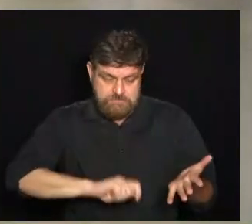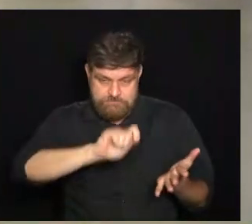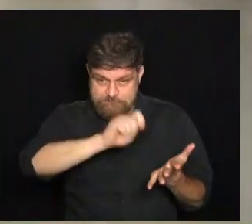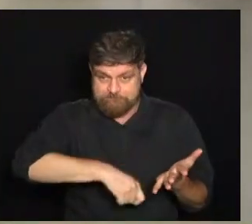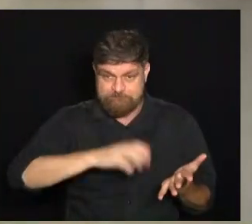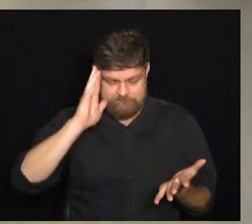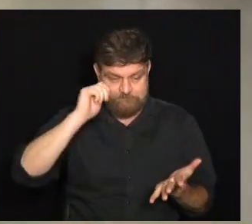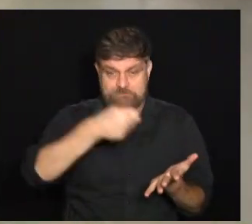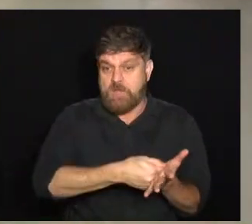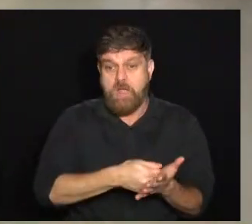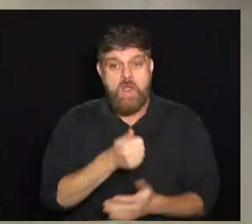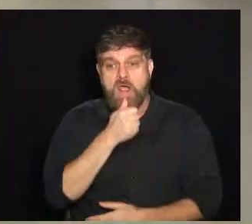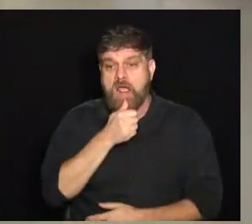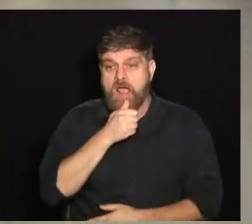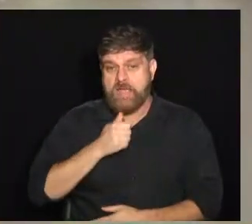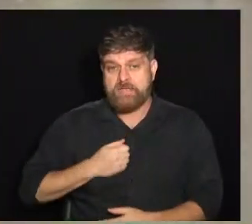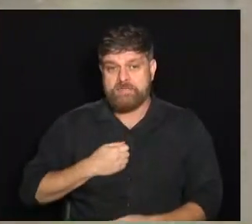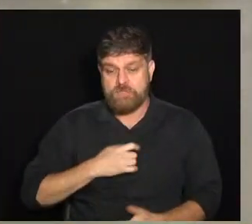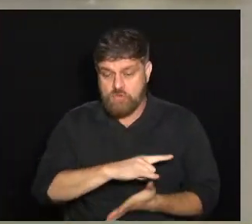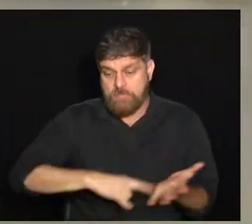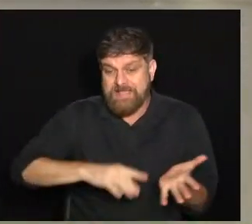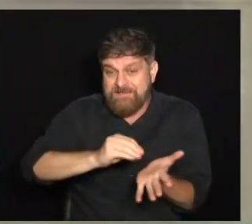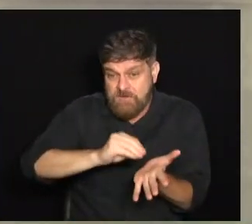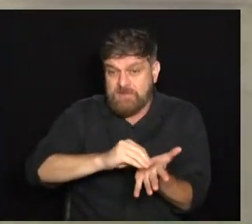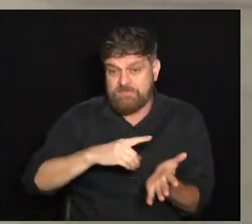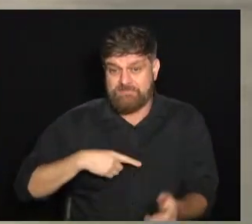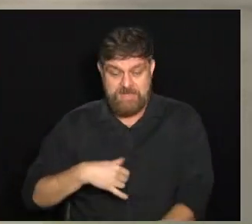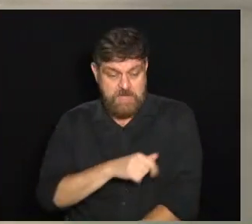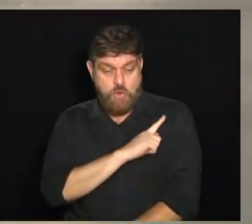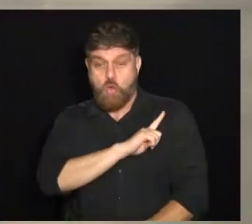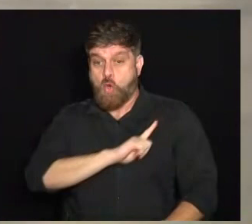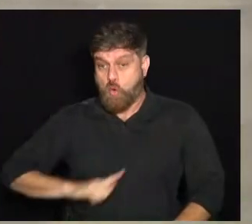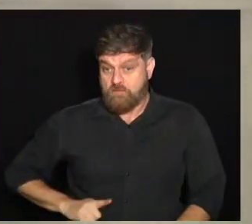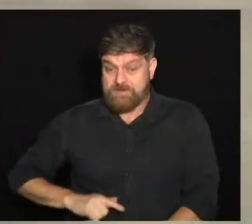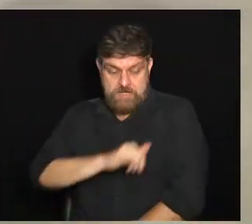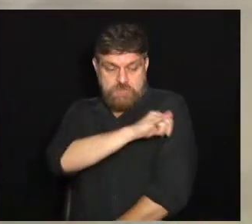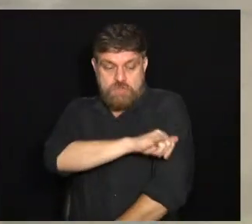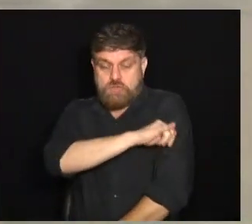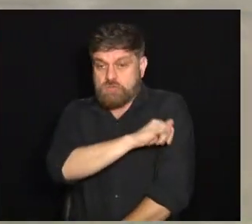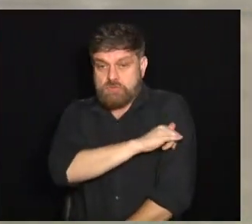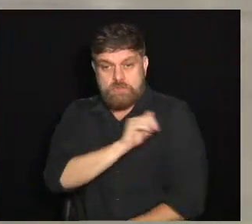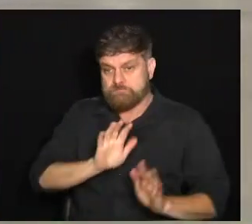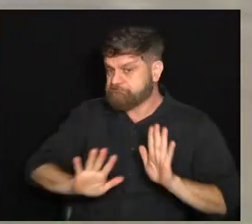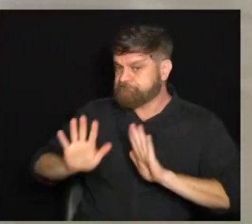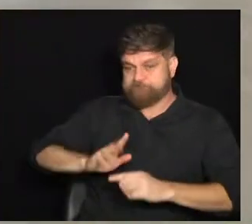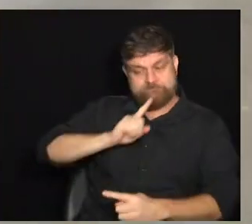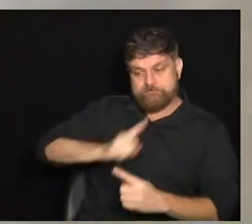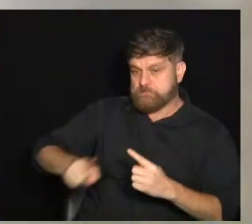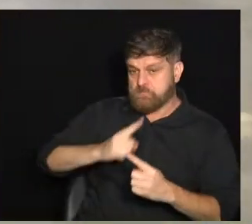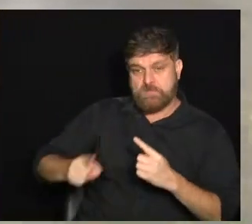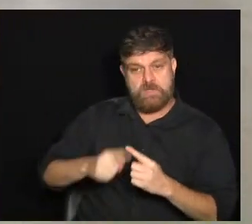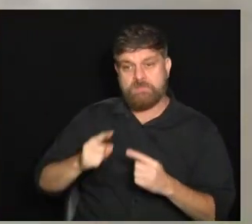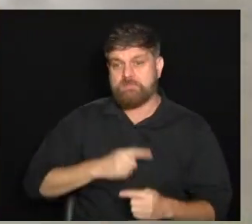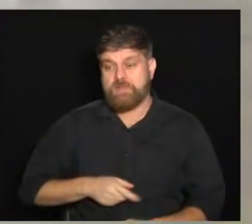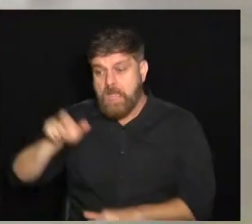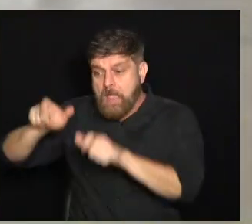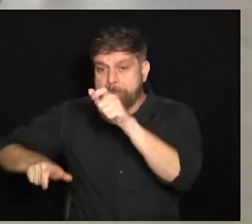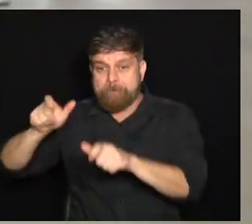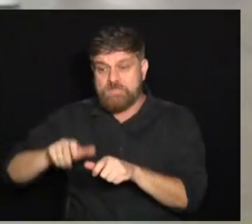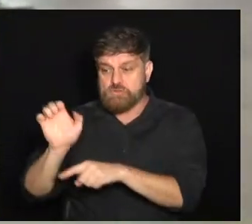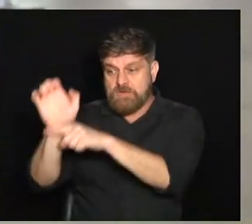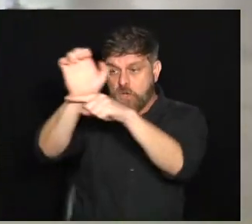Ela ainda não foi ratificada, mas existe essa intenção do governador do Rio de Janeiro de limitar a entrada de passageiros de